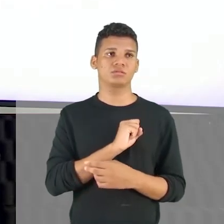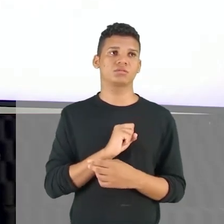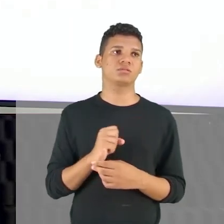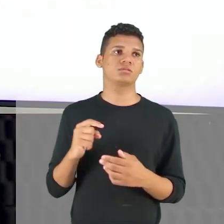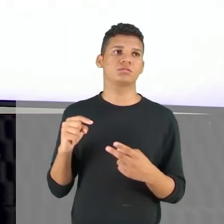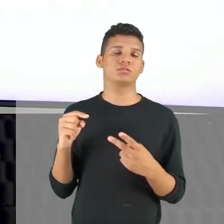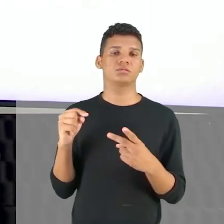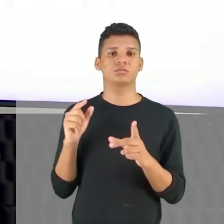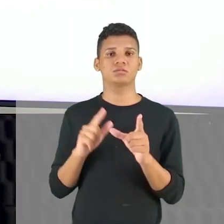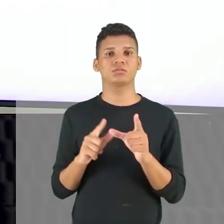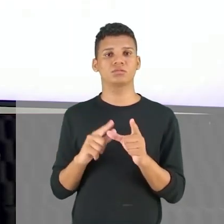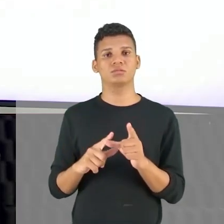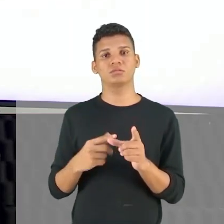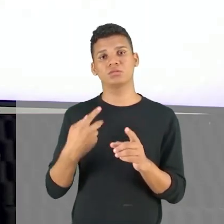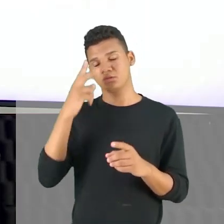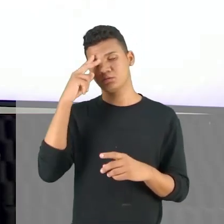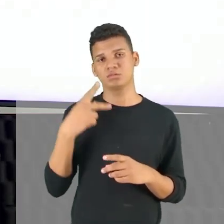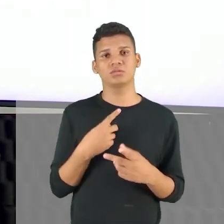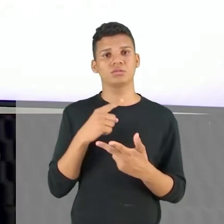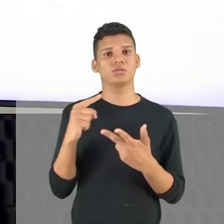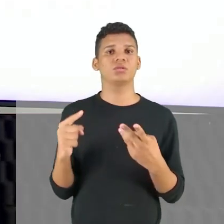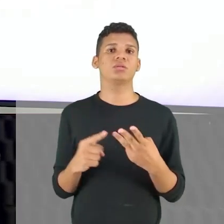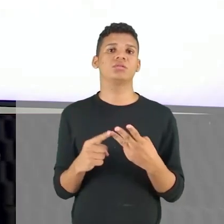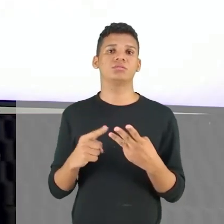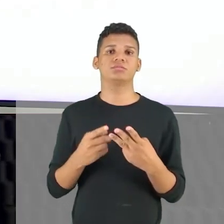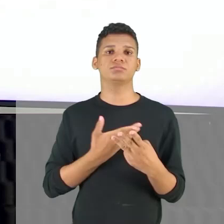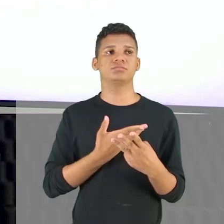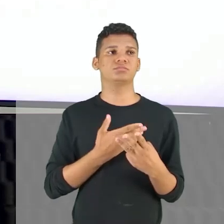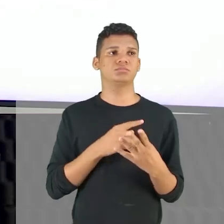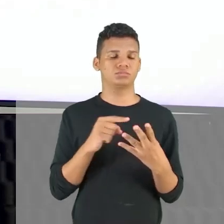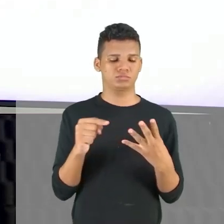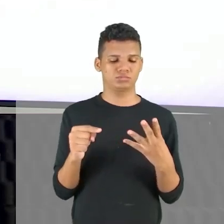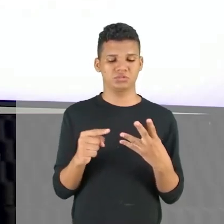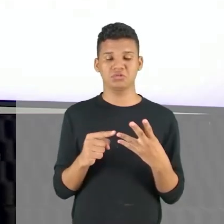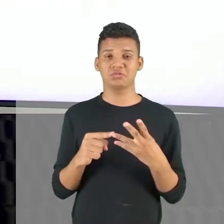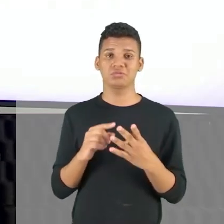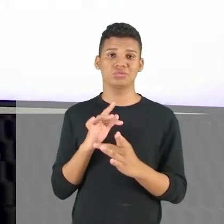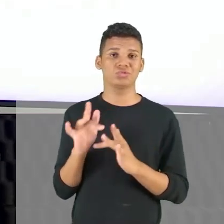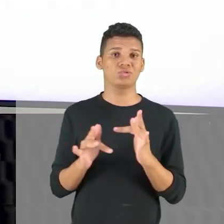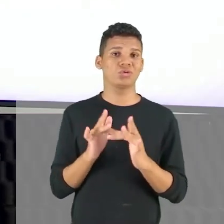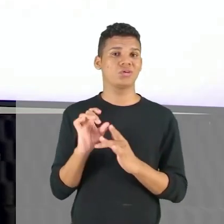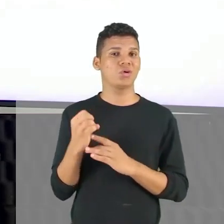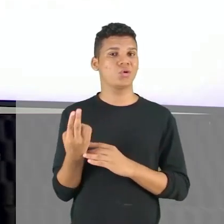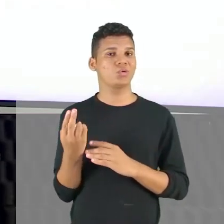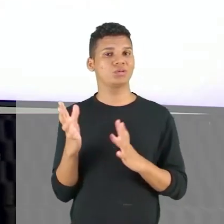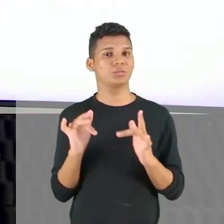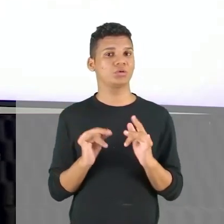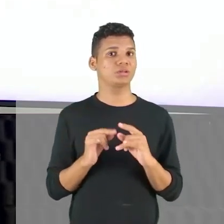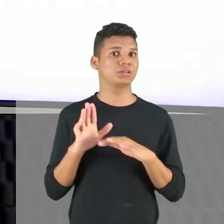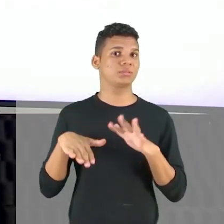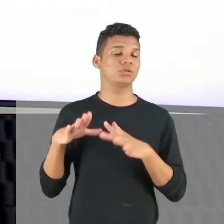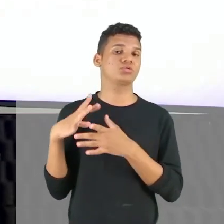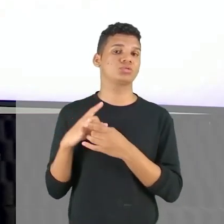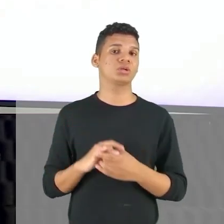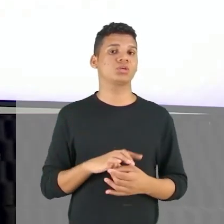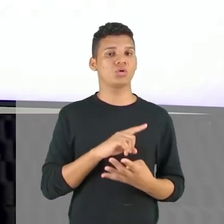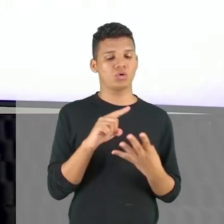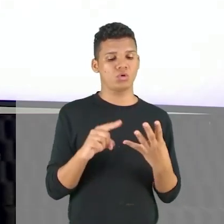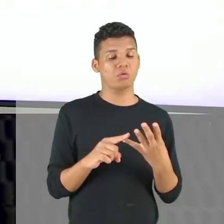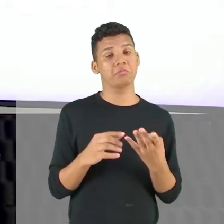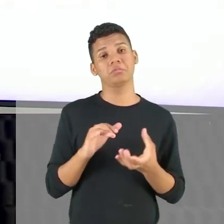traduções, dono, amigo, noivo ou namorado, isso depende do contexto, e esposo. Então, por